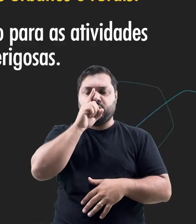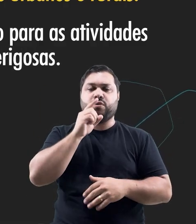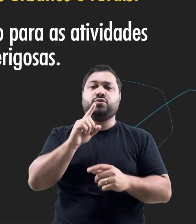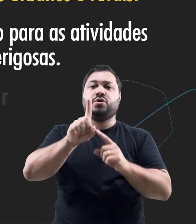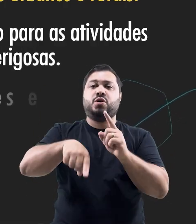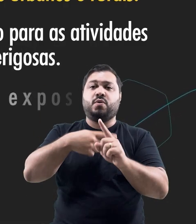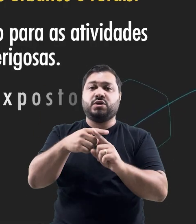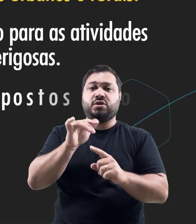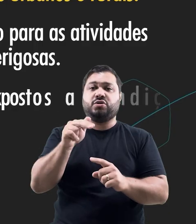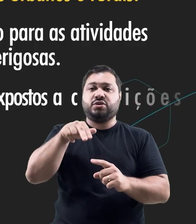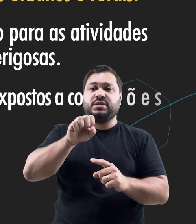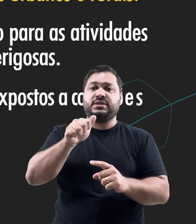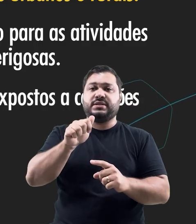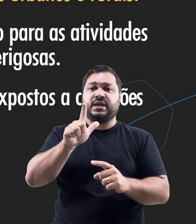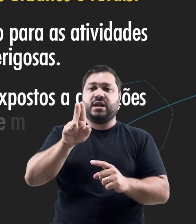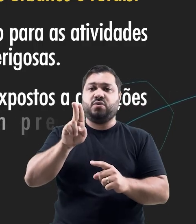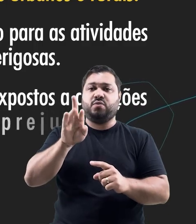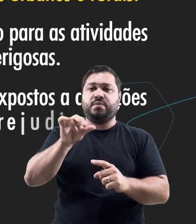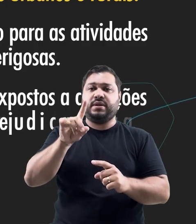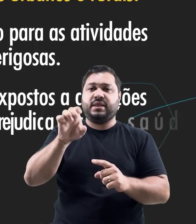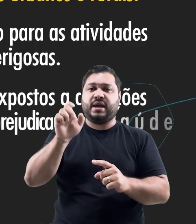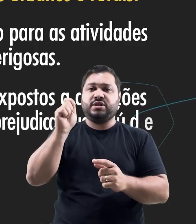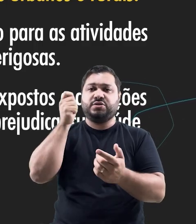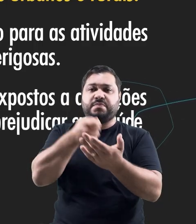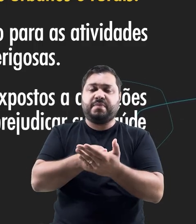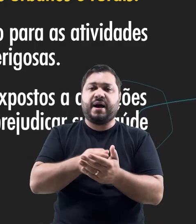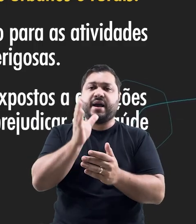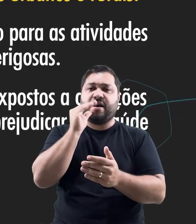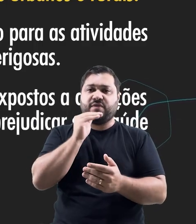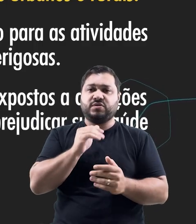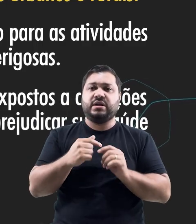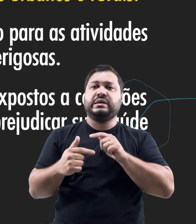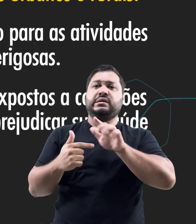O adicional de insalubridade, por exemplo, é pago a